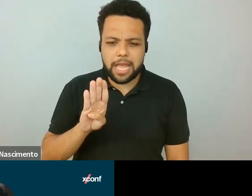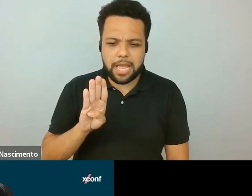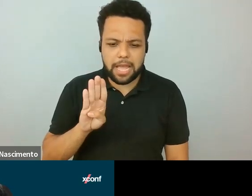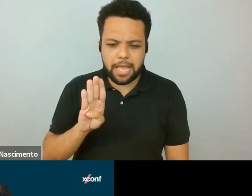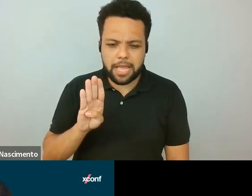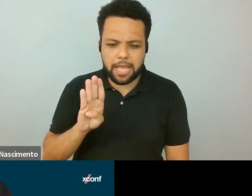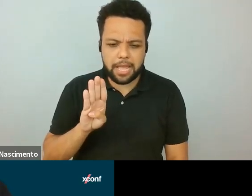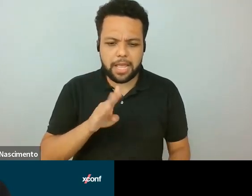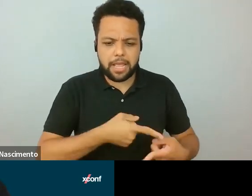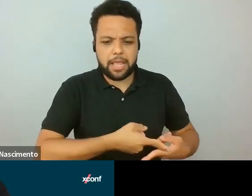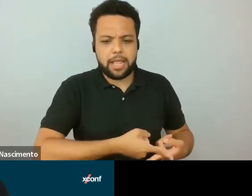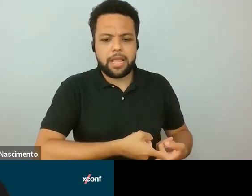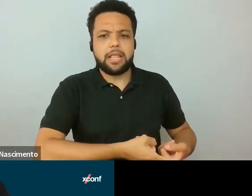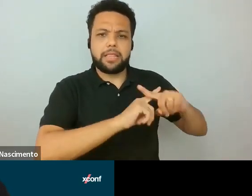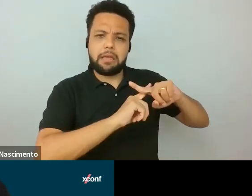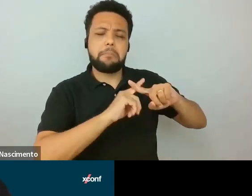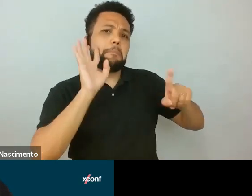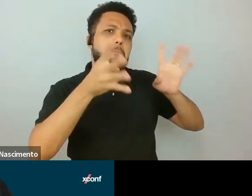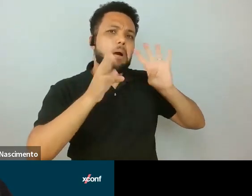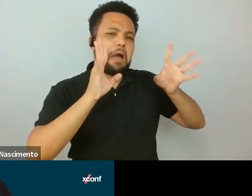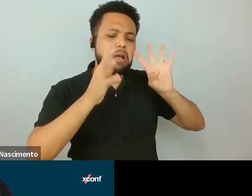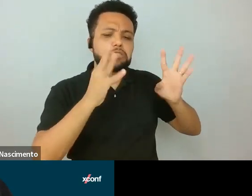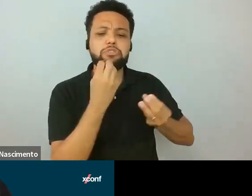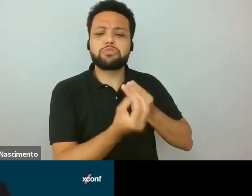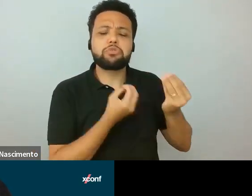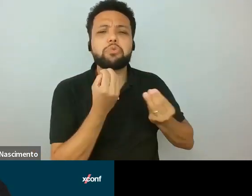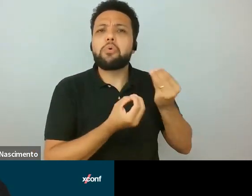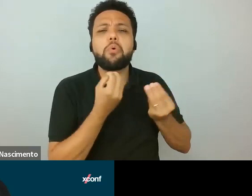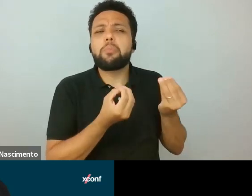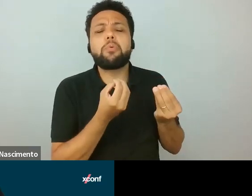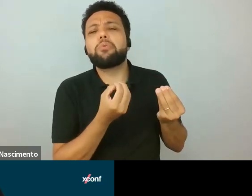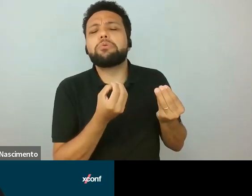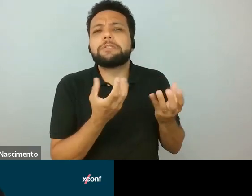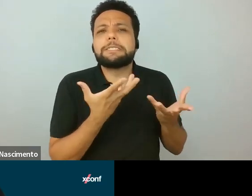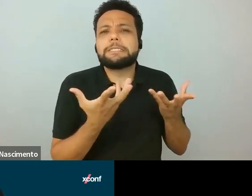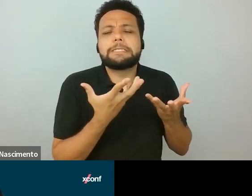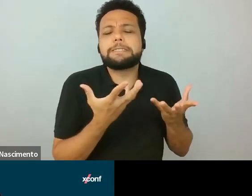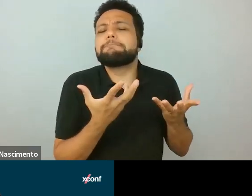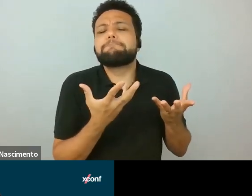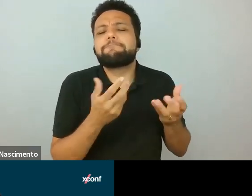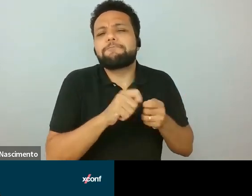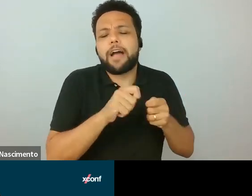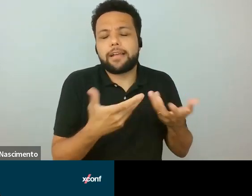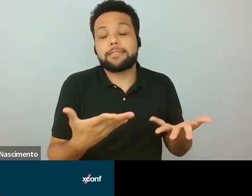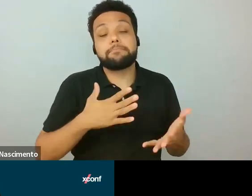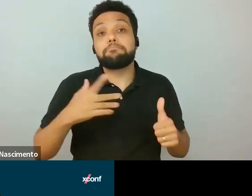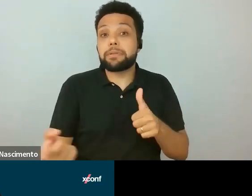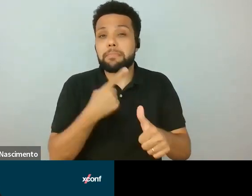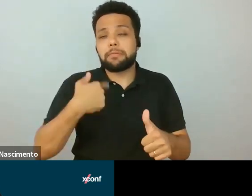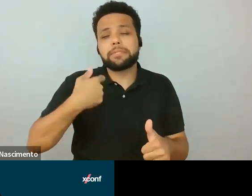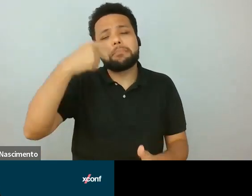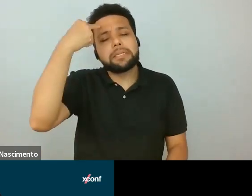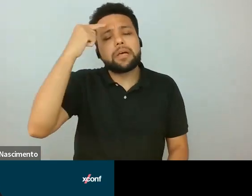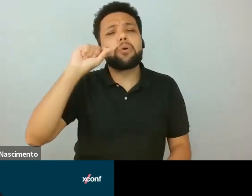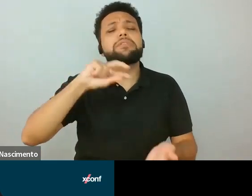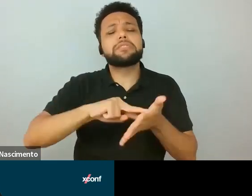sugiro, tá? Tem que primeiro pensar o que é otimizar, porque às vezes, a otimização pode